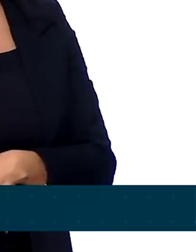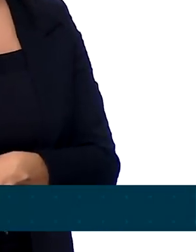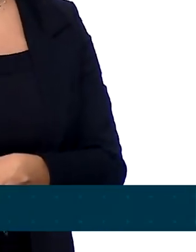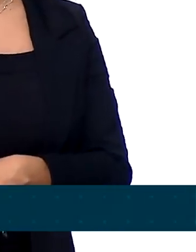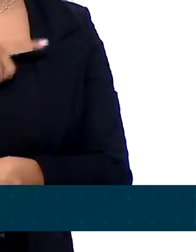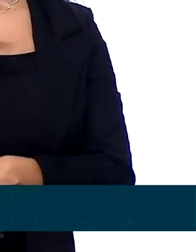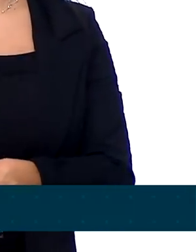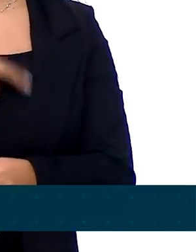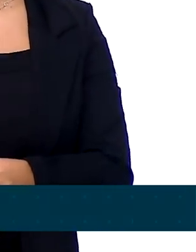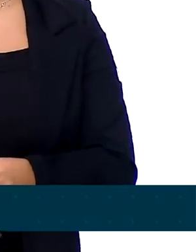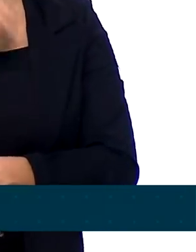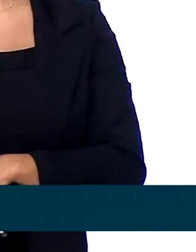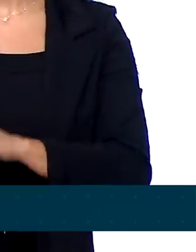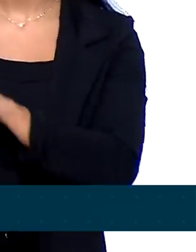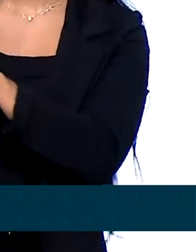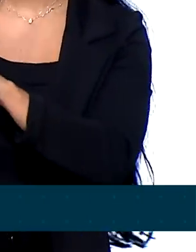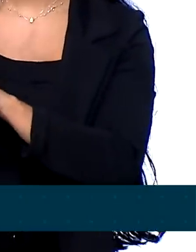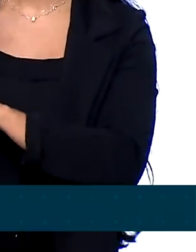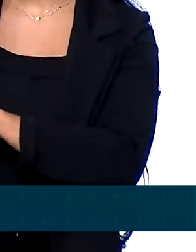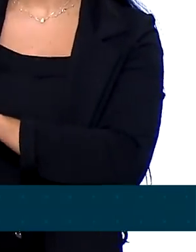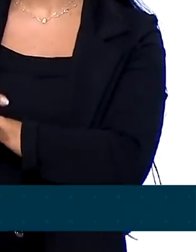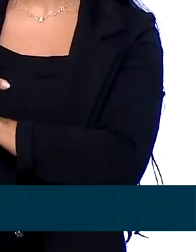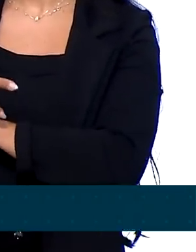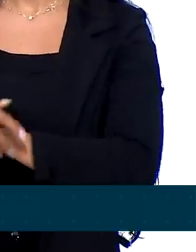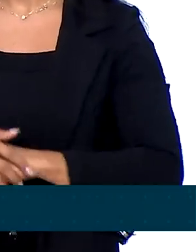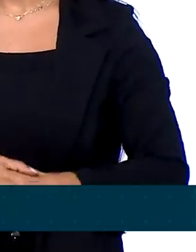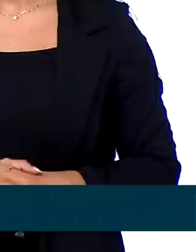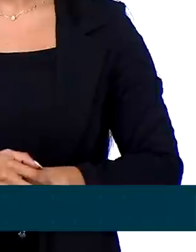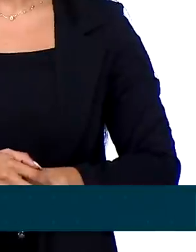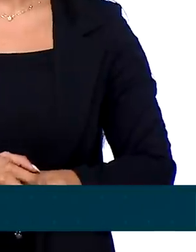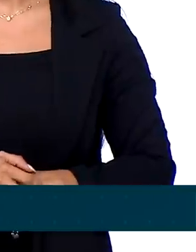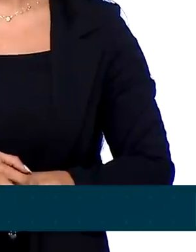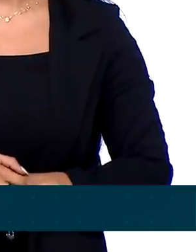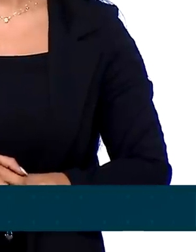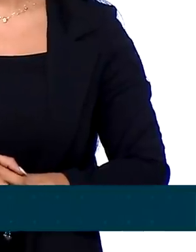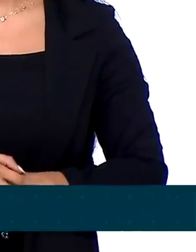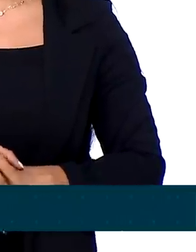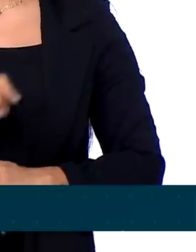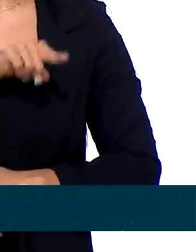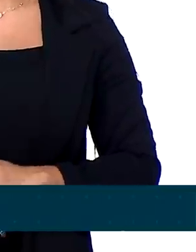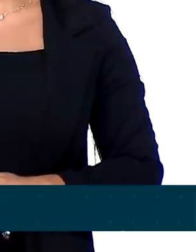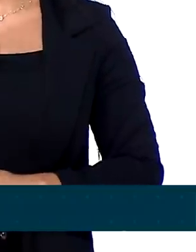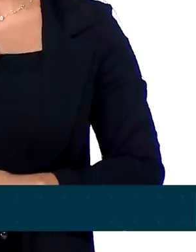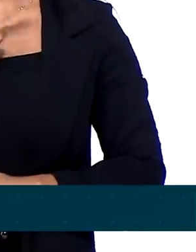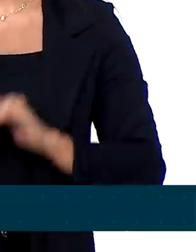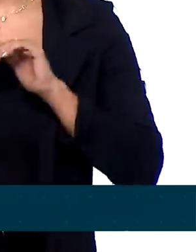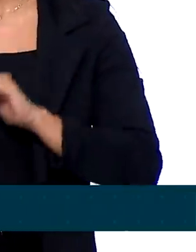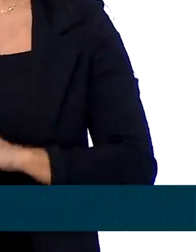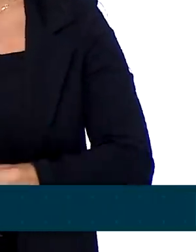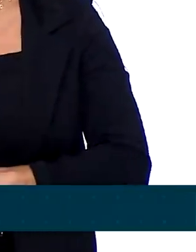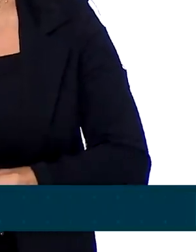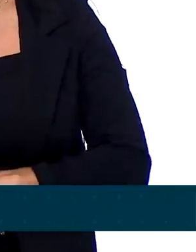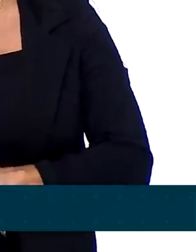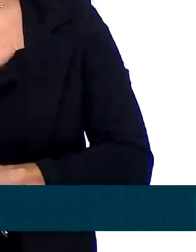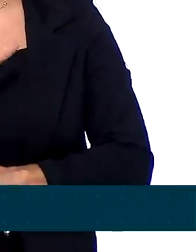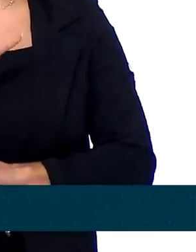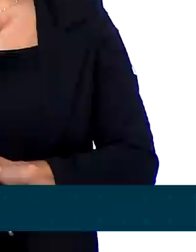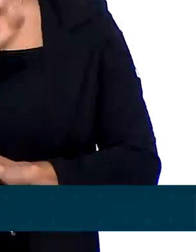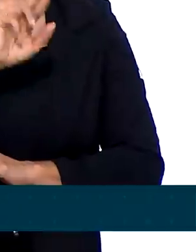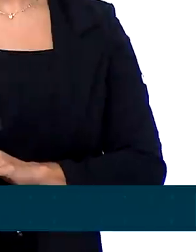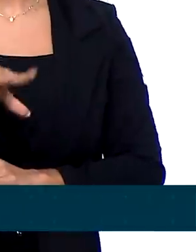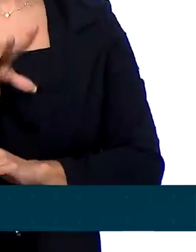aqui o garimpo ilegal possa acessar e ter outras oportunidades digna em vez de destruir